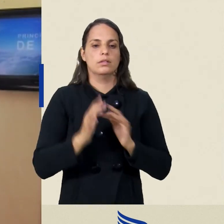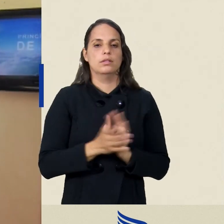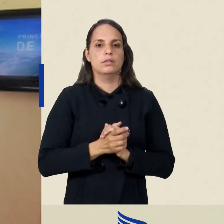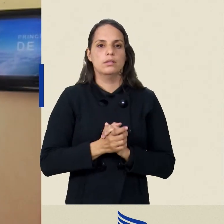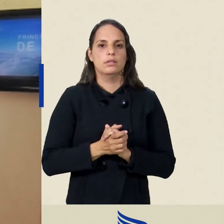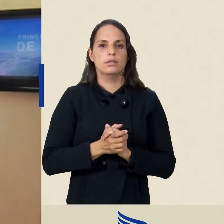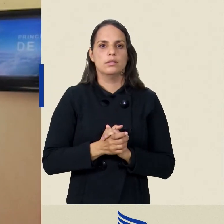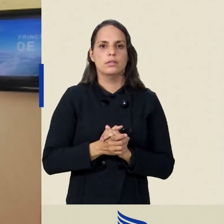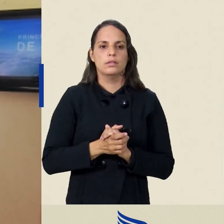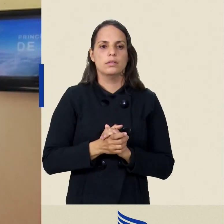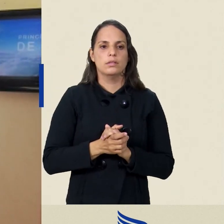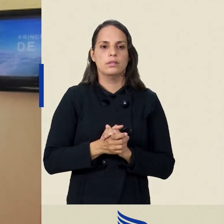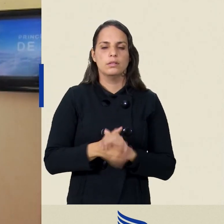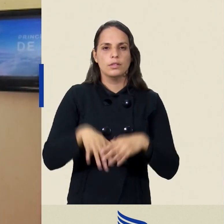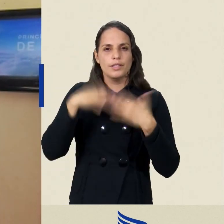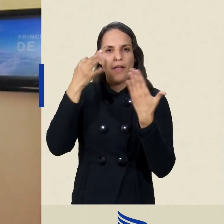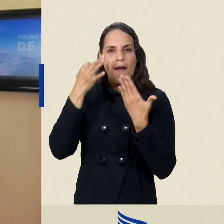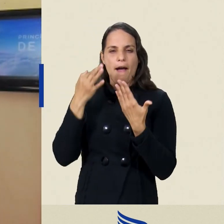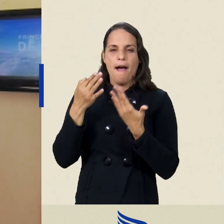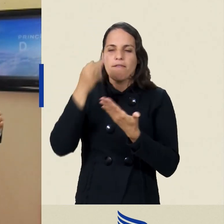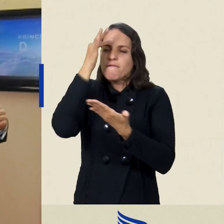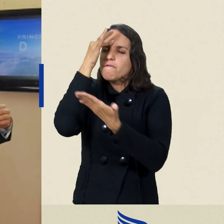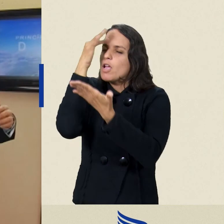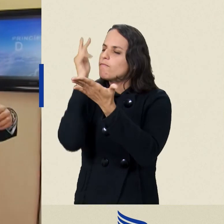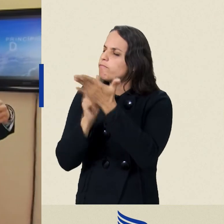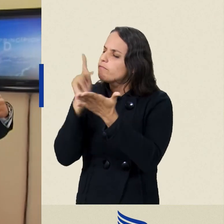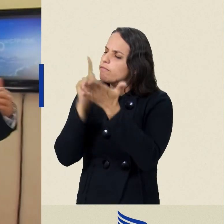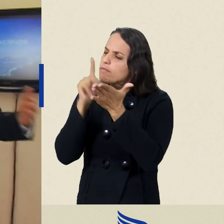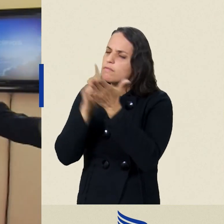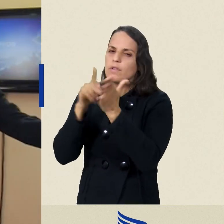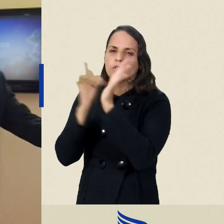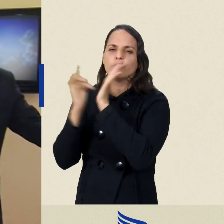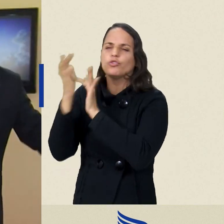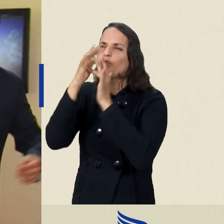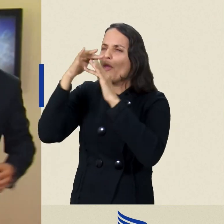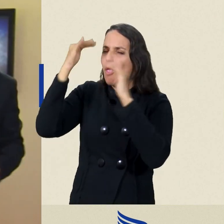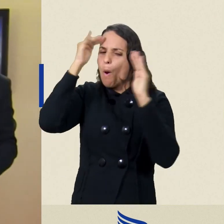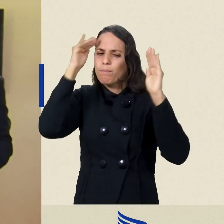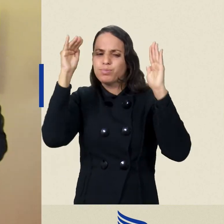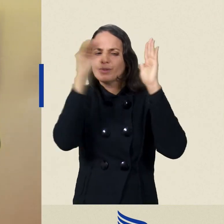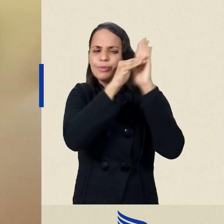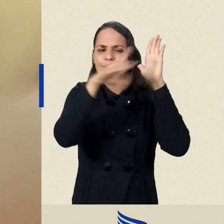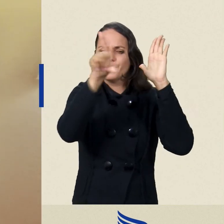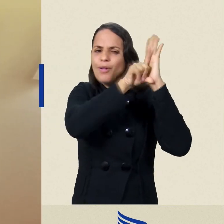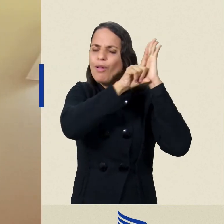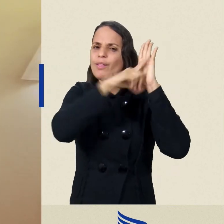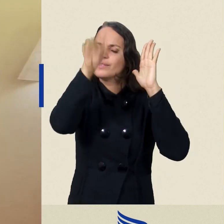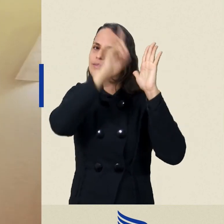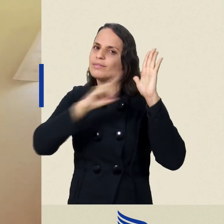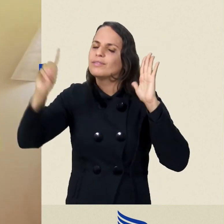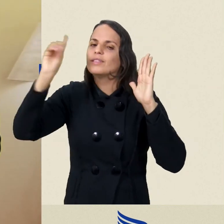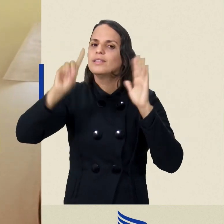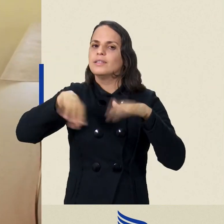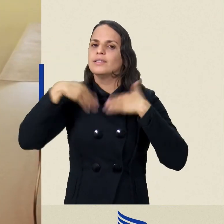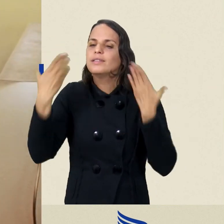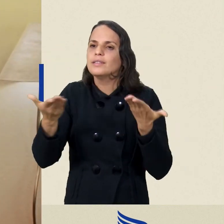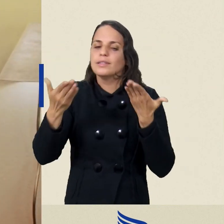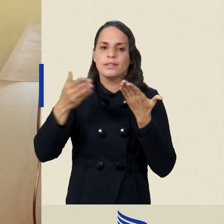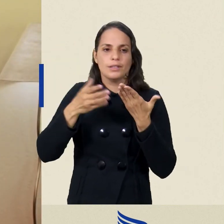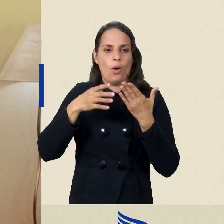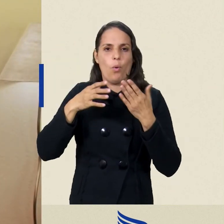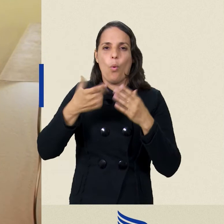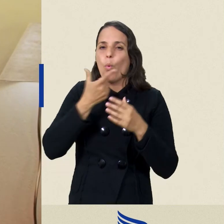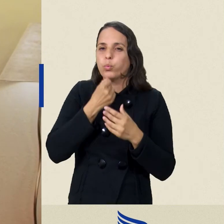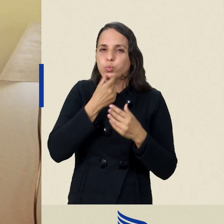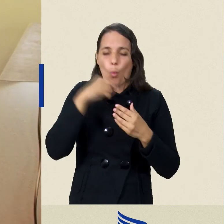E quando tivermos uma fé viva em Jesus e obedecermos a todos os seus mandamentos, tal fato despertará a ira de